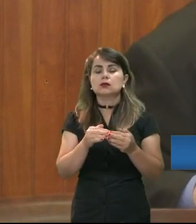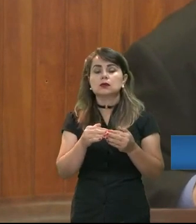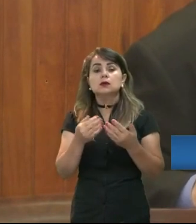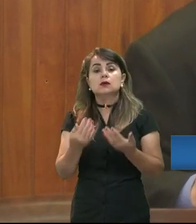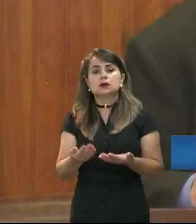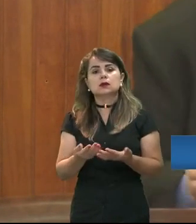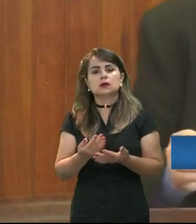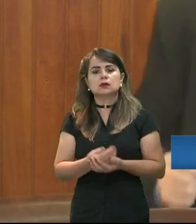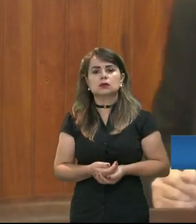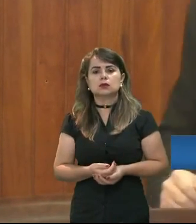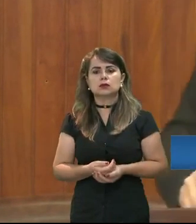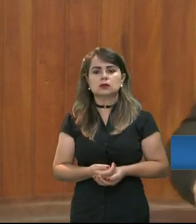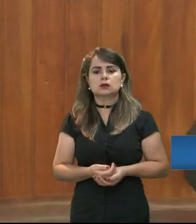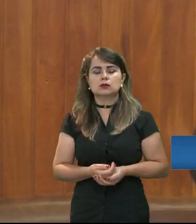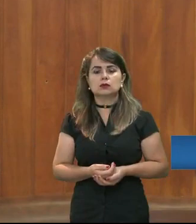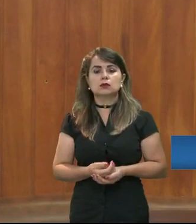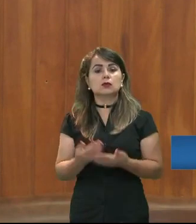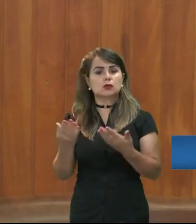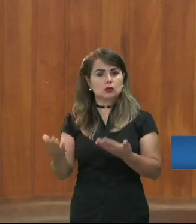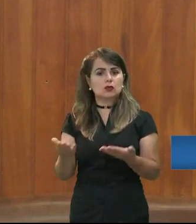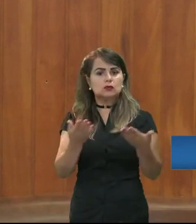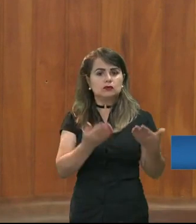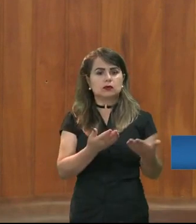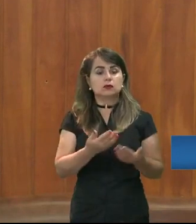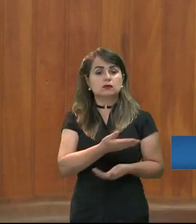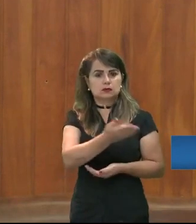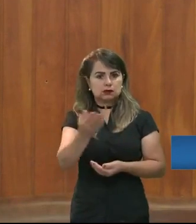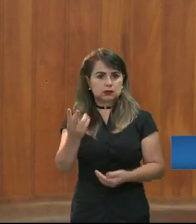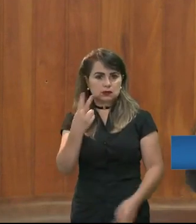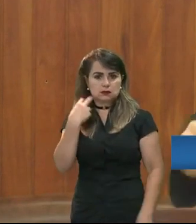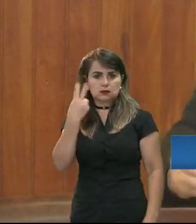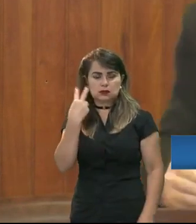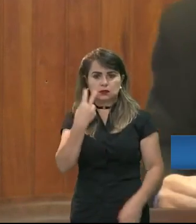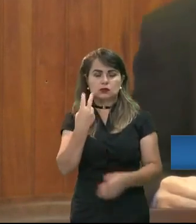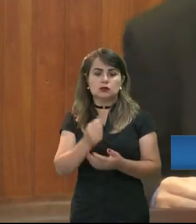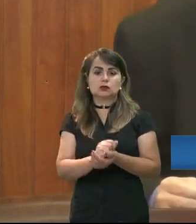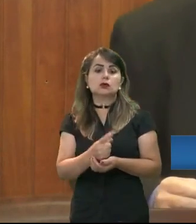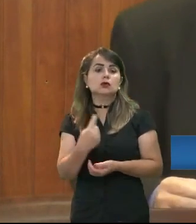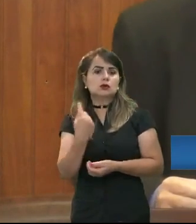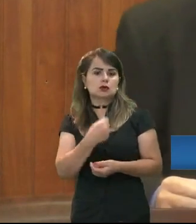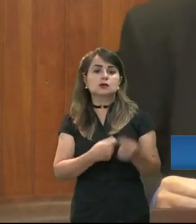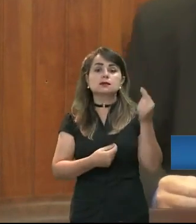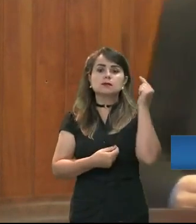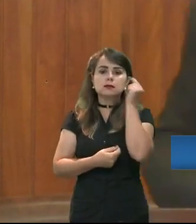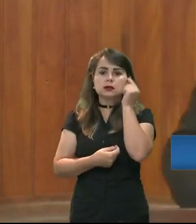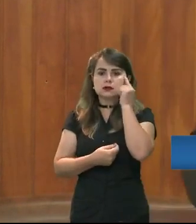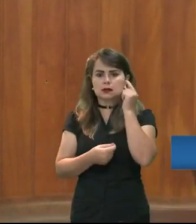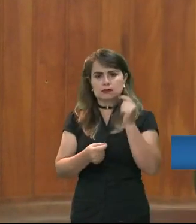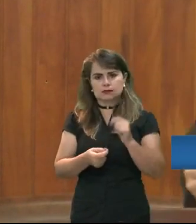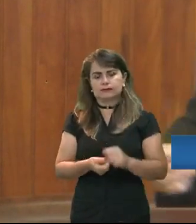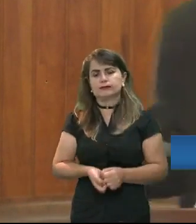vossas obrigações e impulsos. Mas para que a gente reflita, Marília. São essas minhas palavras, senhor presidente.